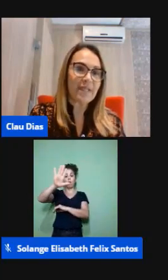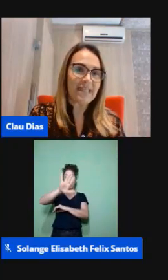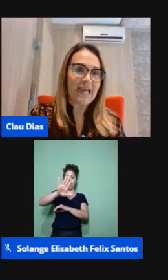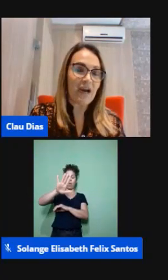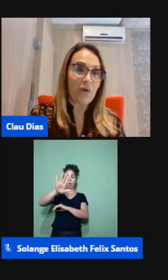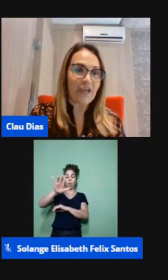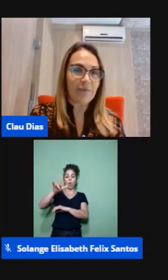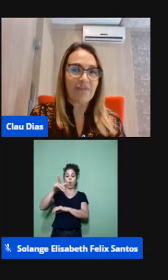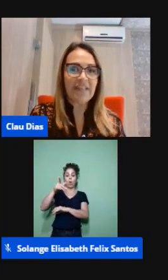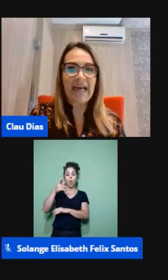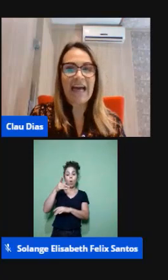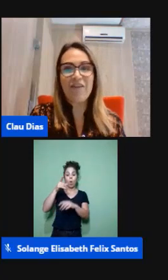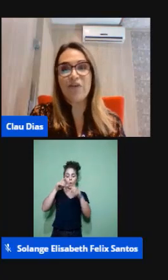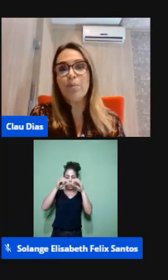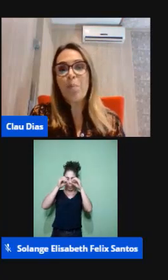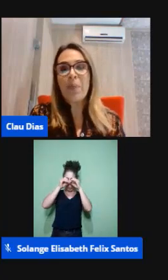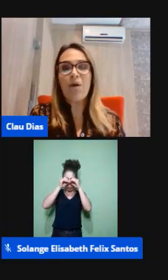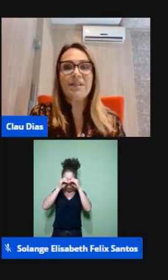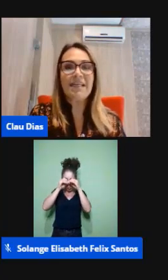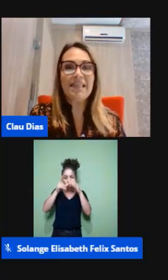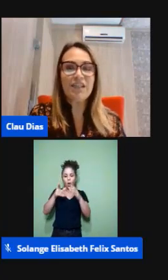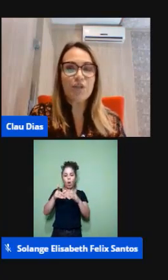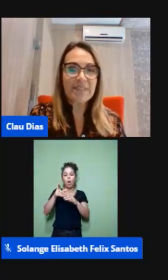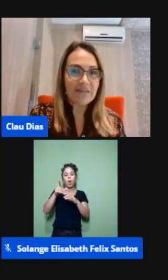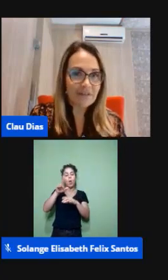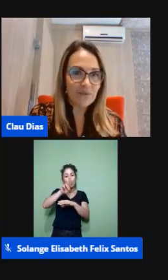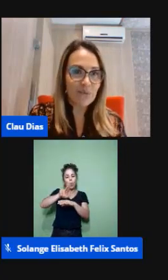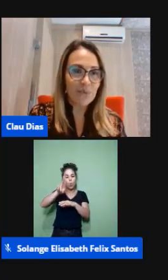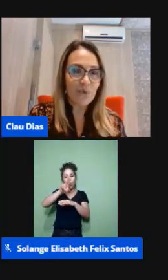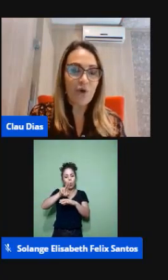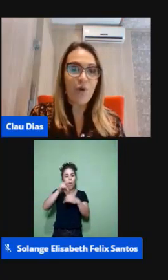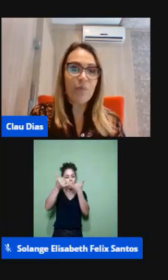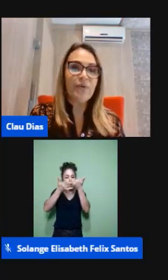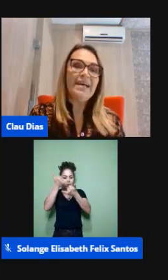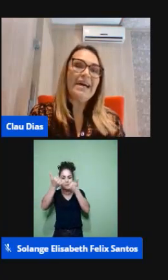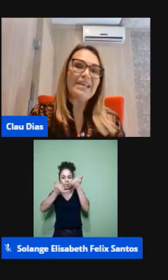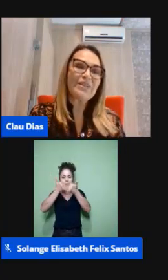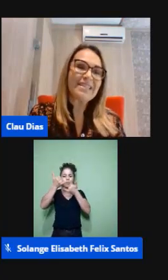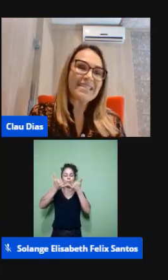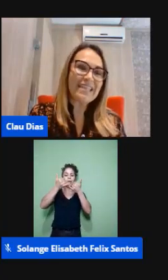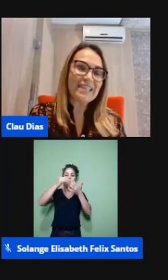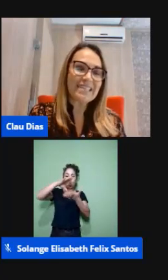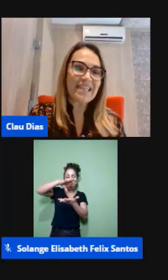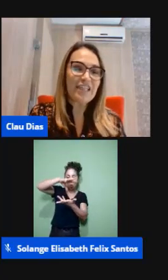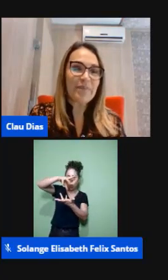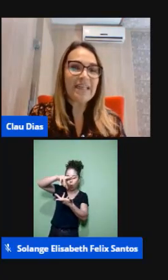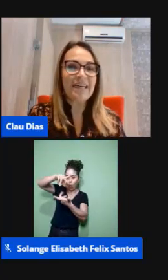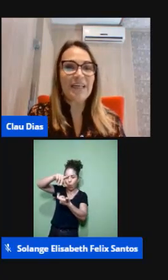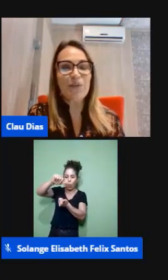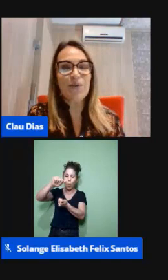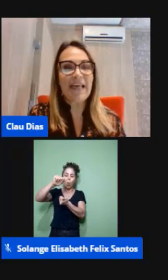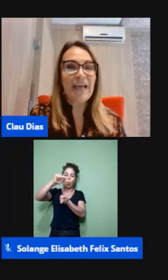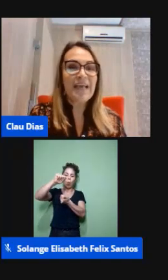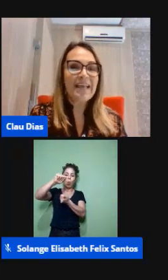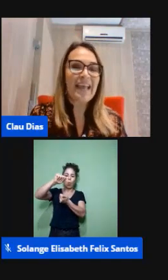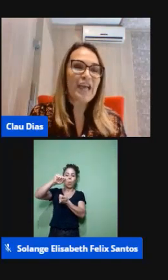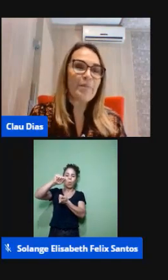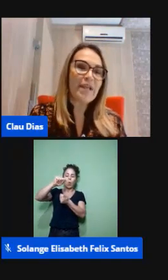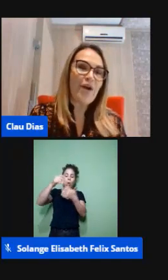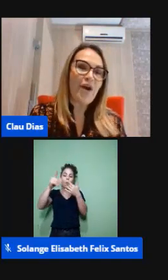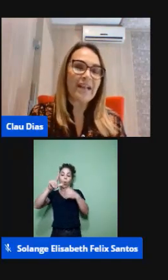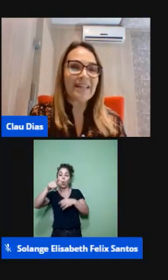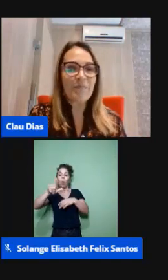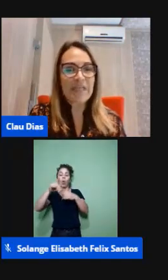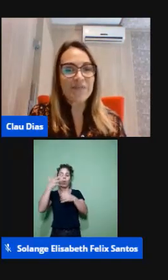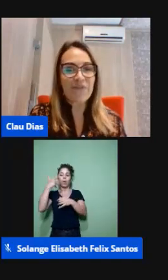feito de material reaproveitável, a outra criança observando o globo, as outras crianças ali brincando, né? Quem é